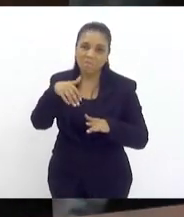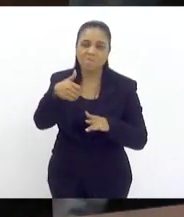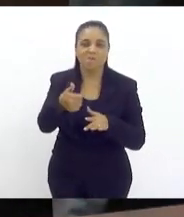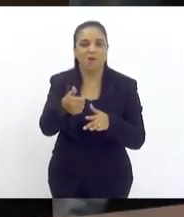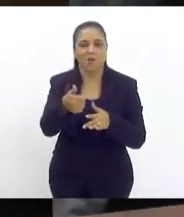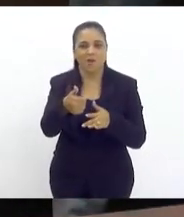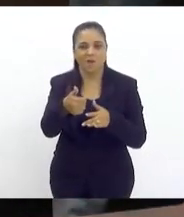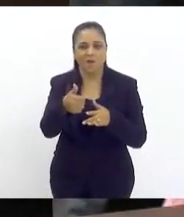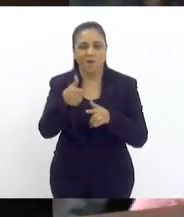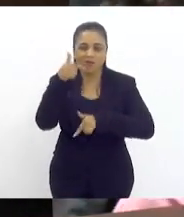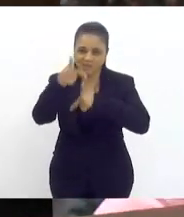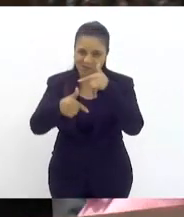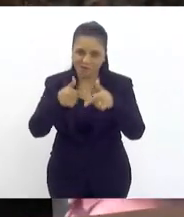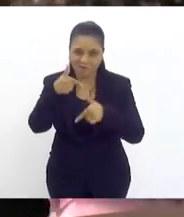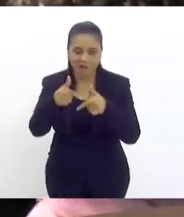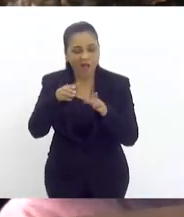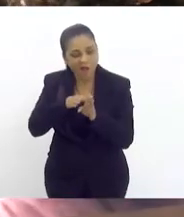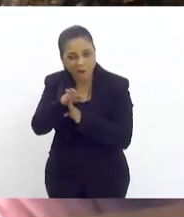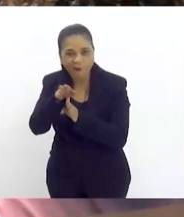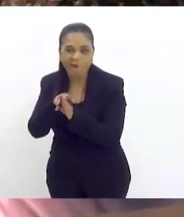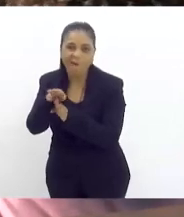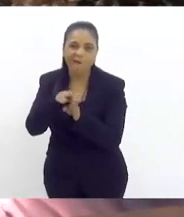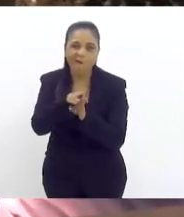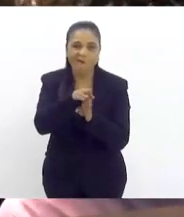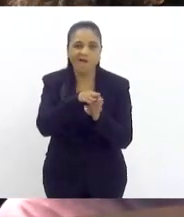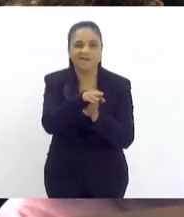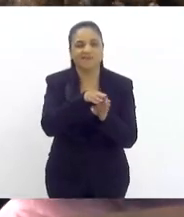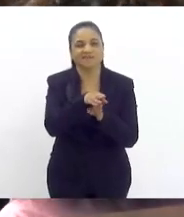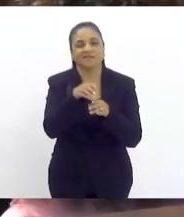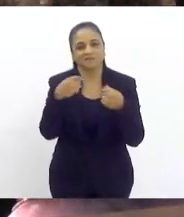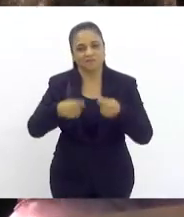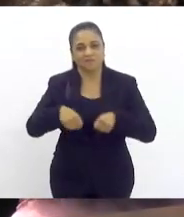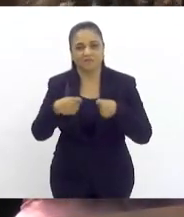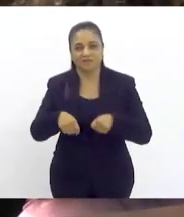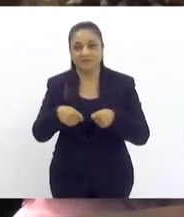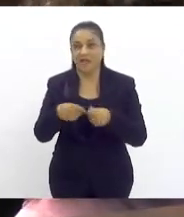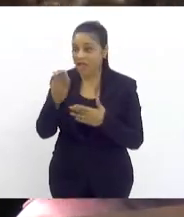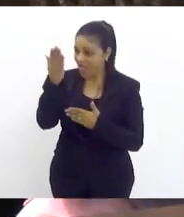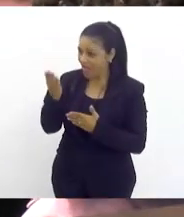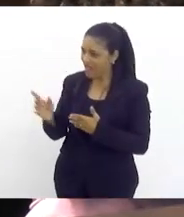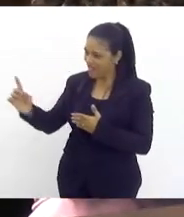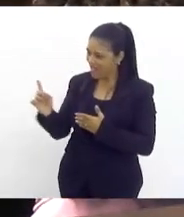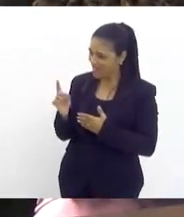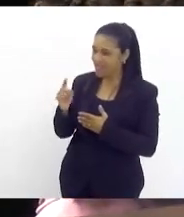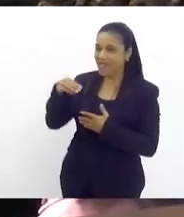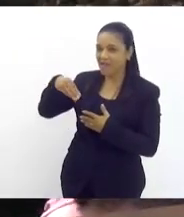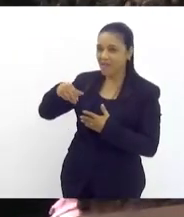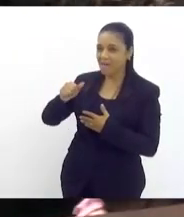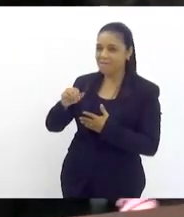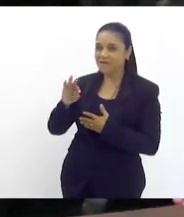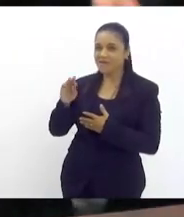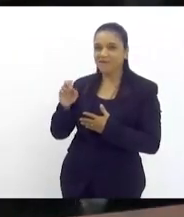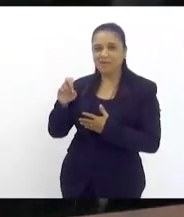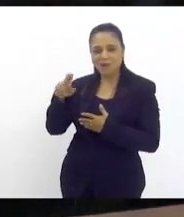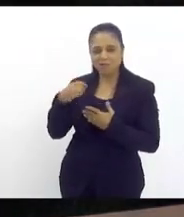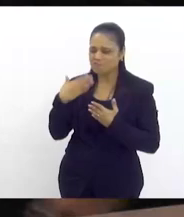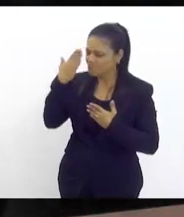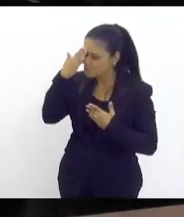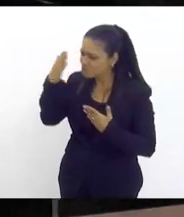e instruir naquilo que for preciso também. Olha o Matheus aí. Matheus, hoje, obrigado pela tua presença aí,